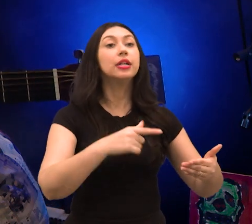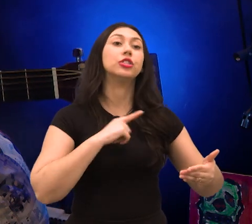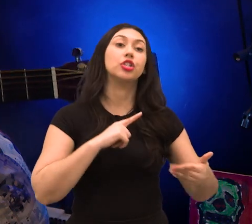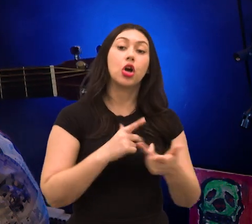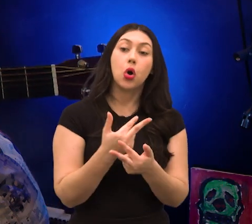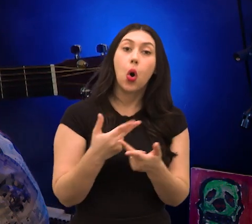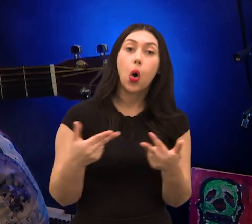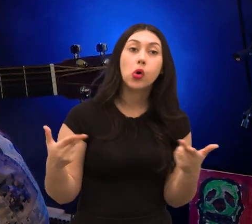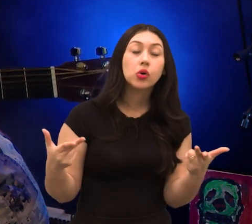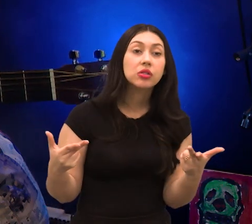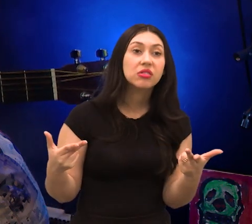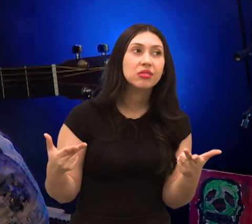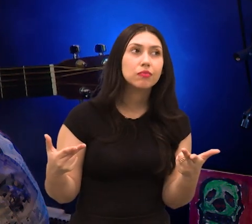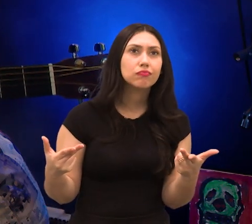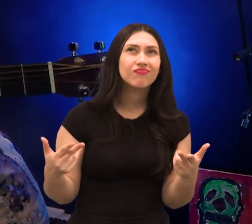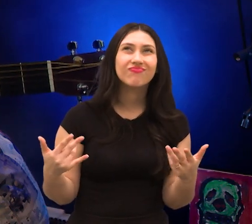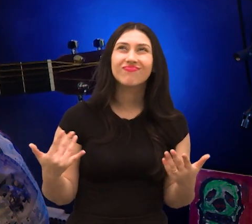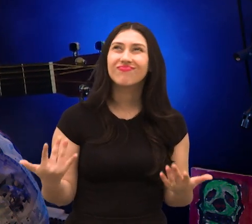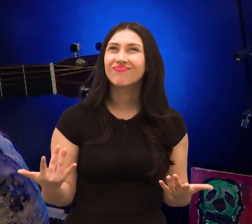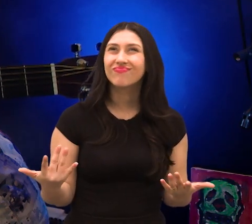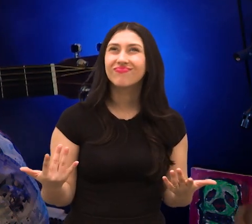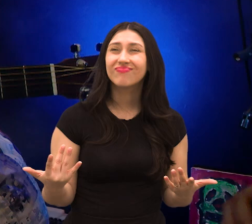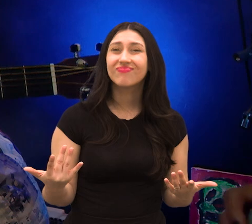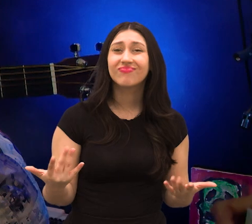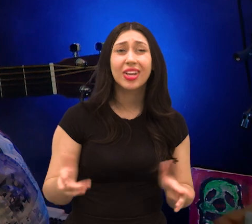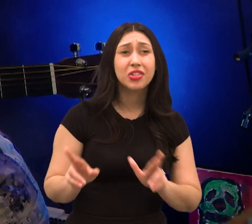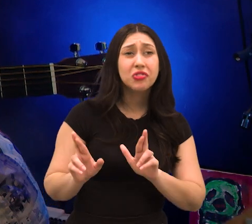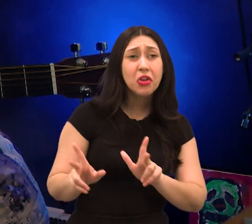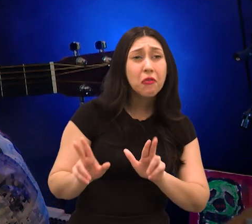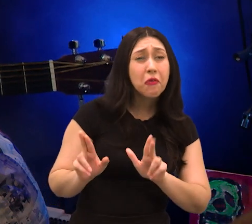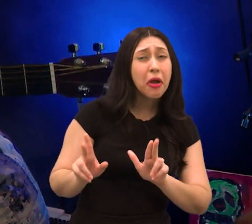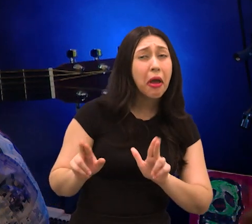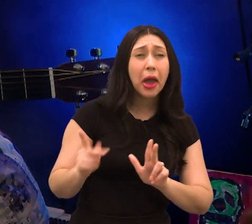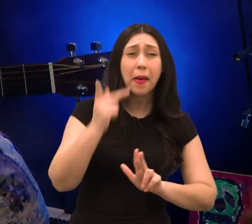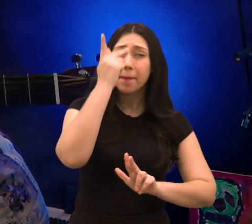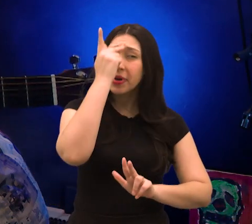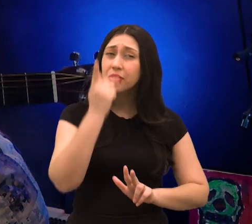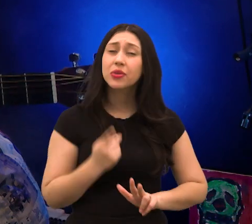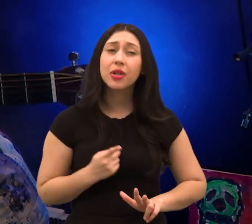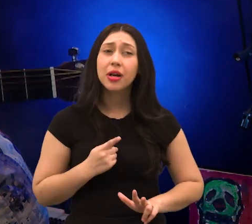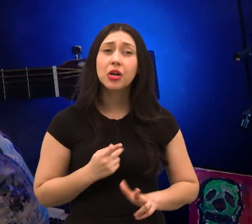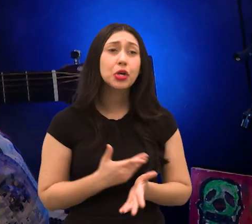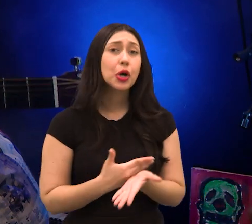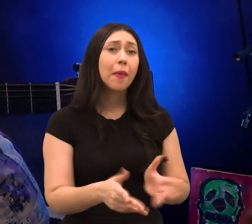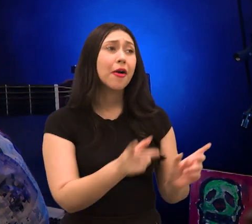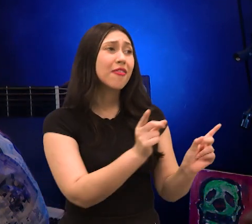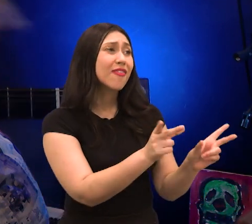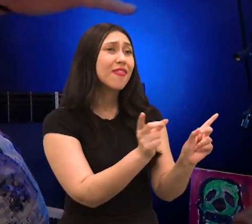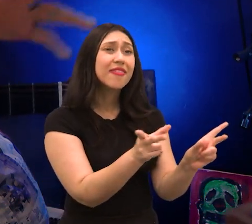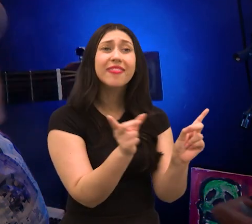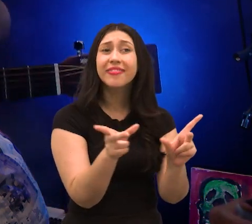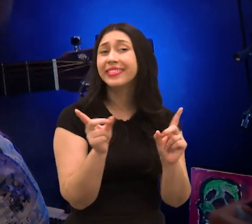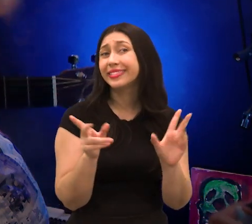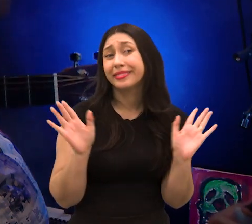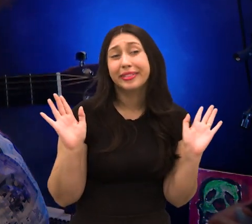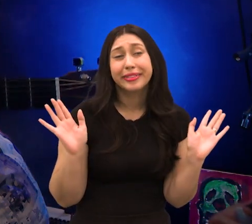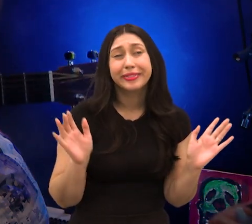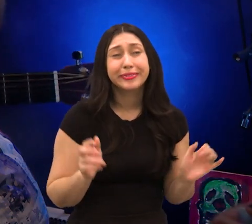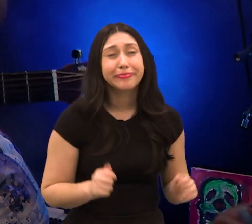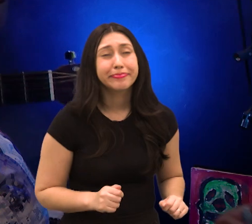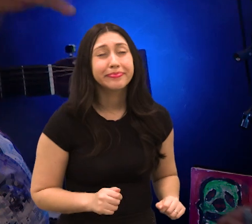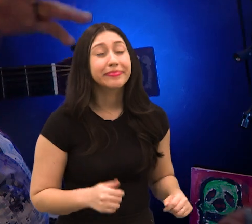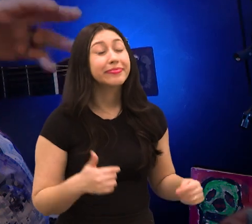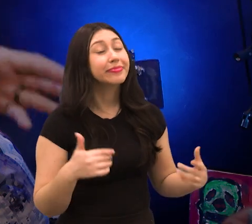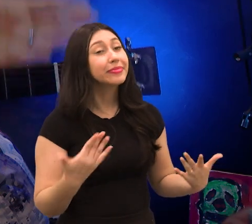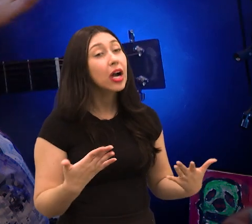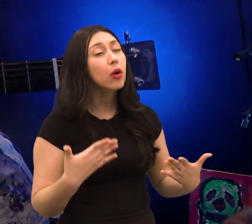tinha muito mais coisas não gravadas com uma forma muito finalizada e coloquei à venda os discos para começar